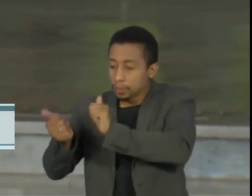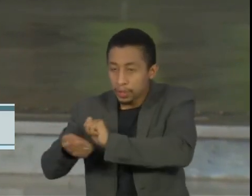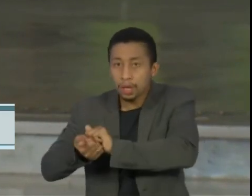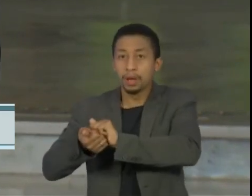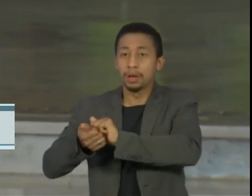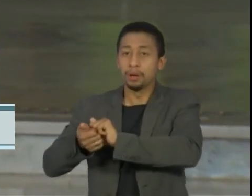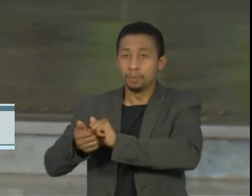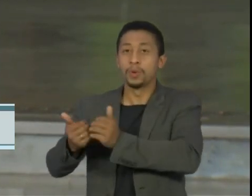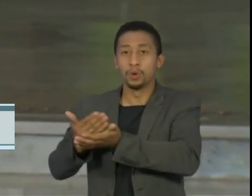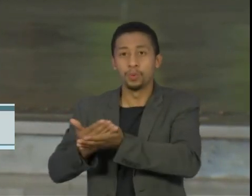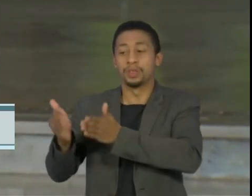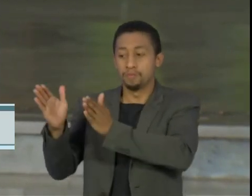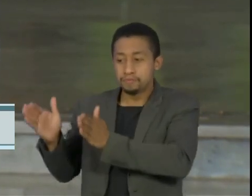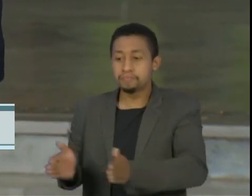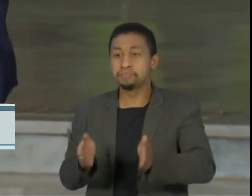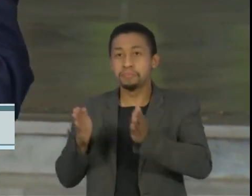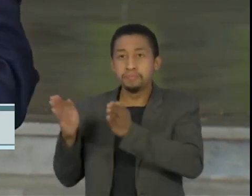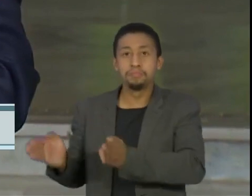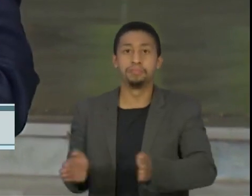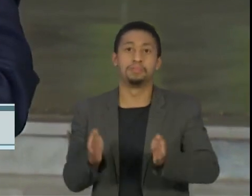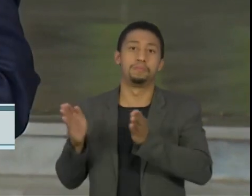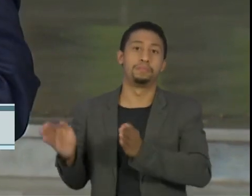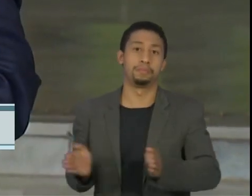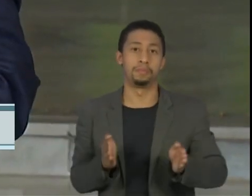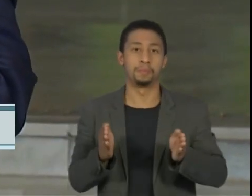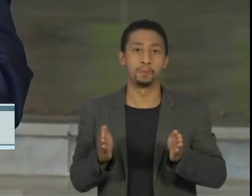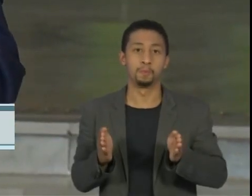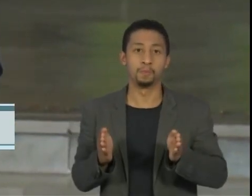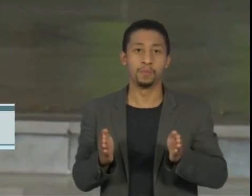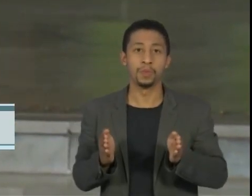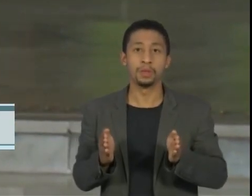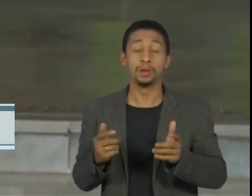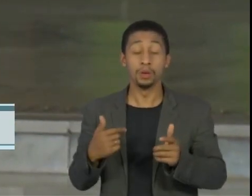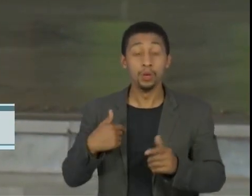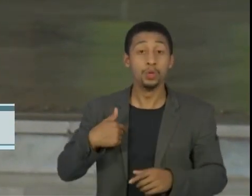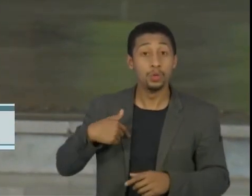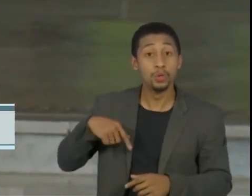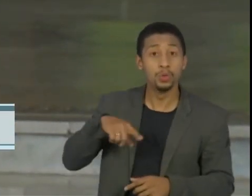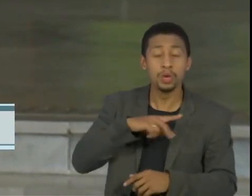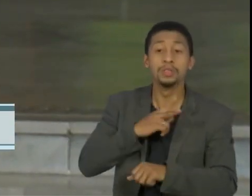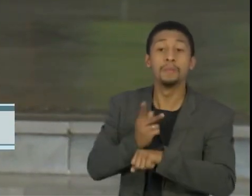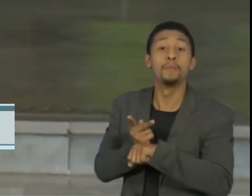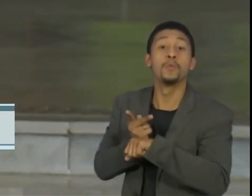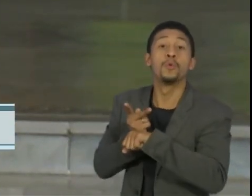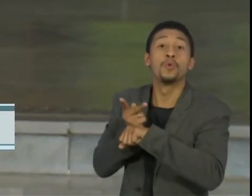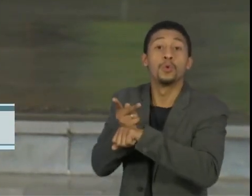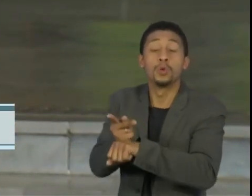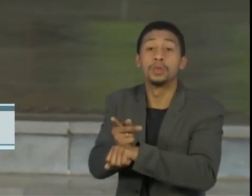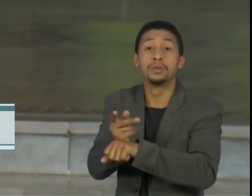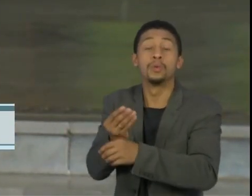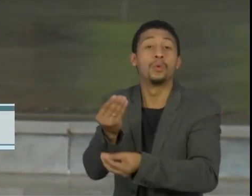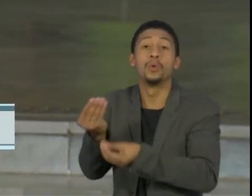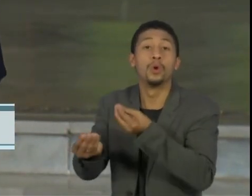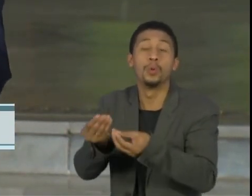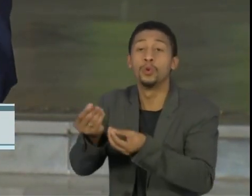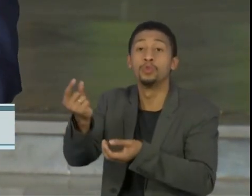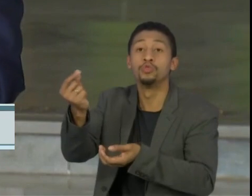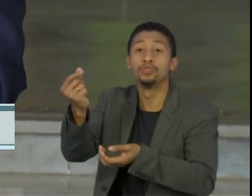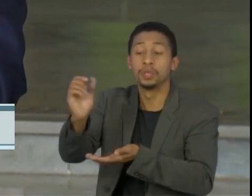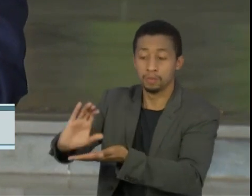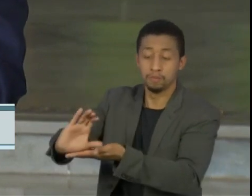para a produção de grande quantidade. Nós estamos já na fase de procura de financiamento para fazer isso, e nós temos